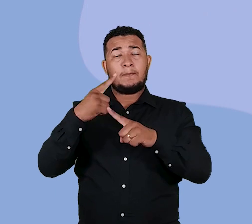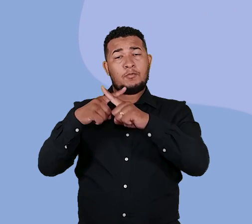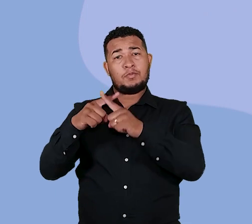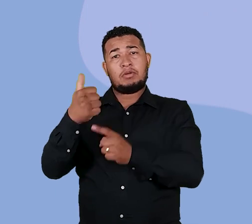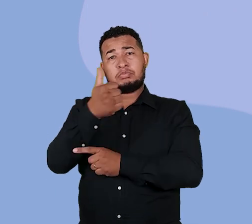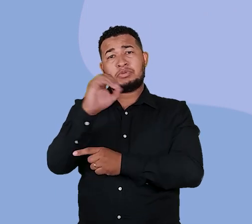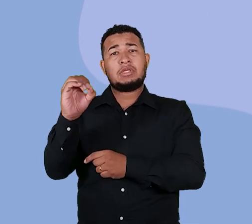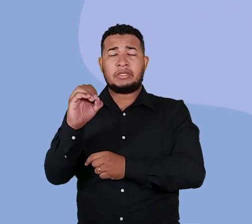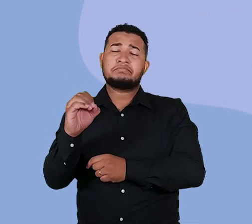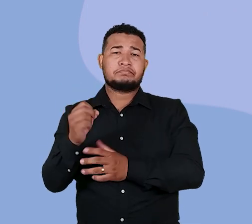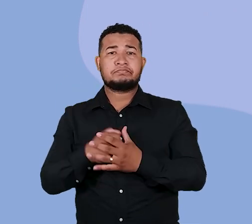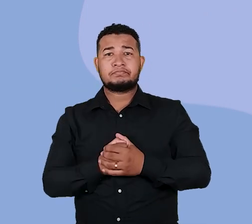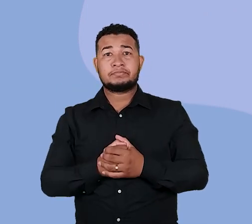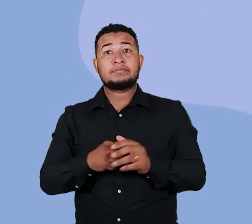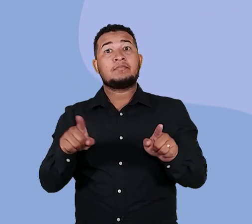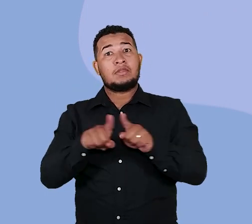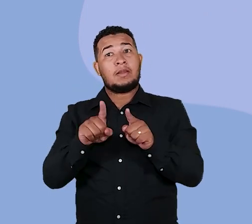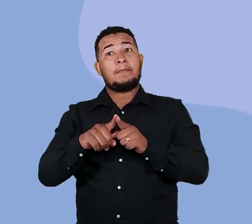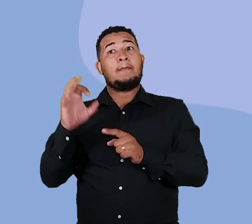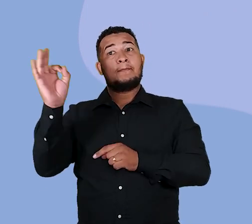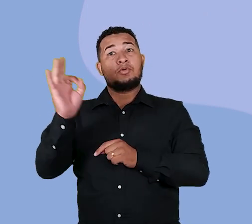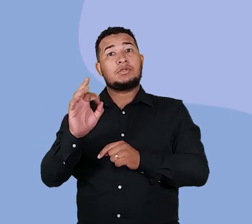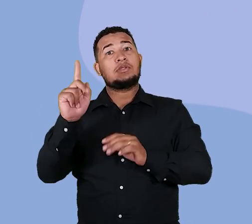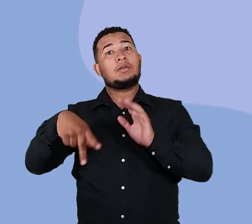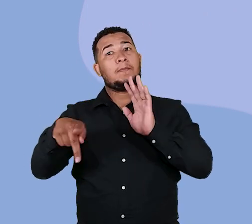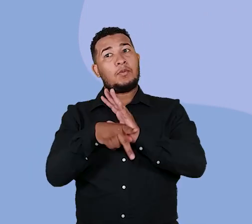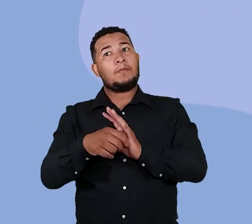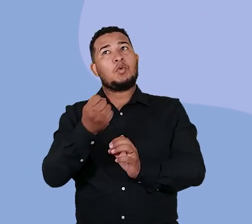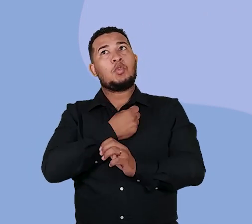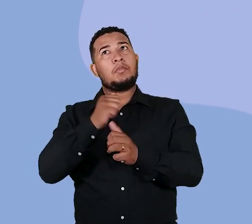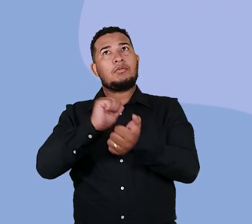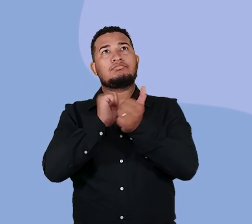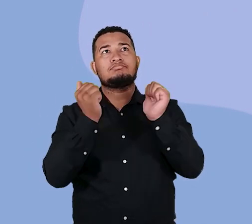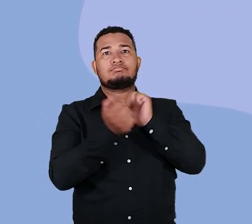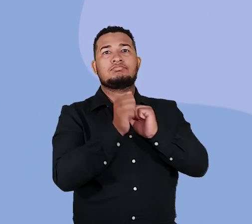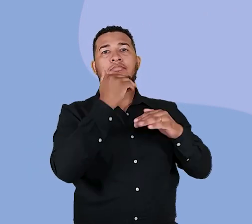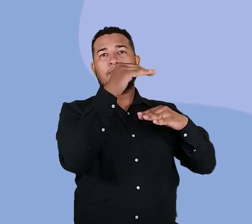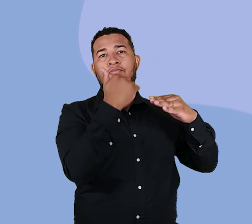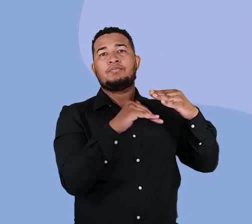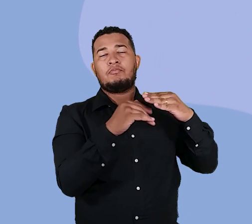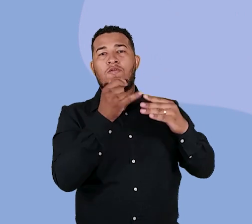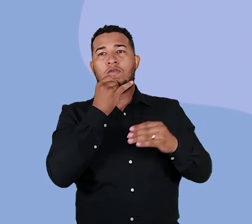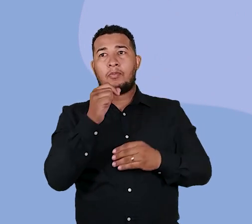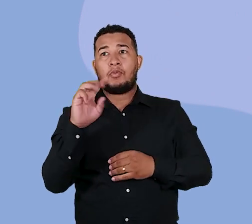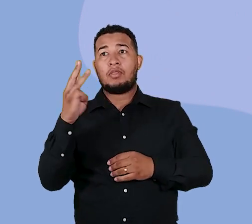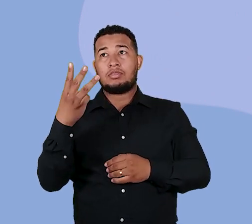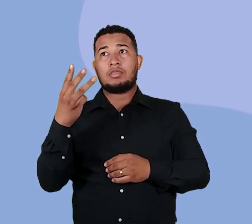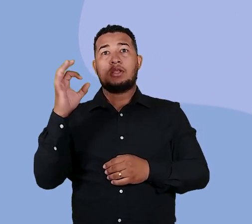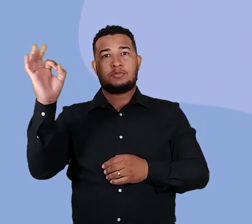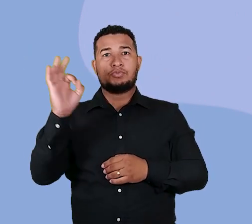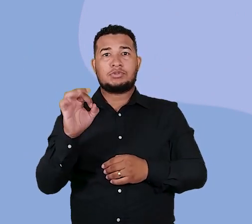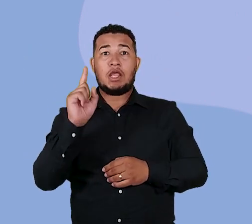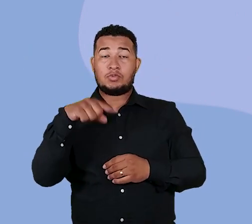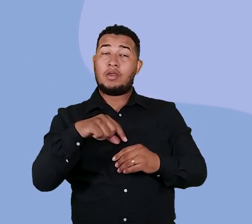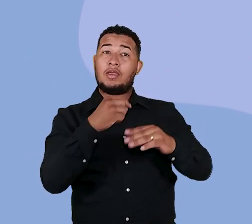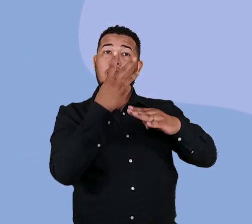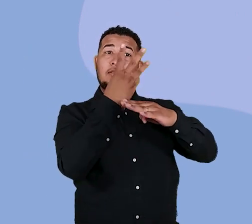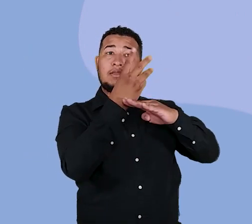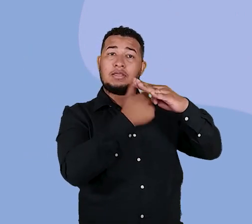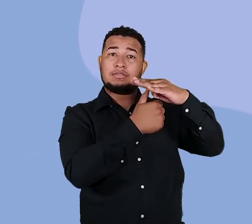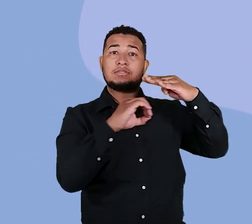multiplicar por 100. Também porcentagem para número decimal. Olha só, 3% vai virar a fração 3 por